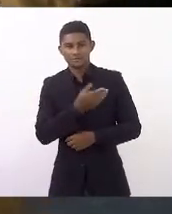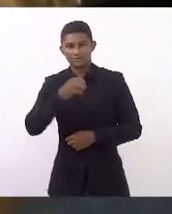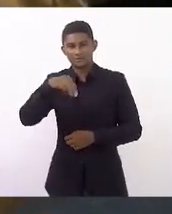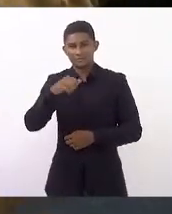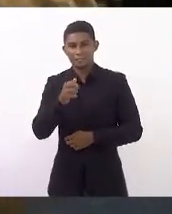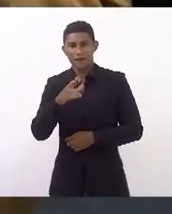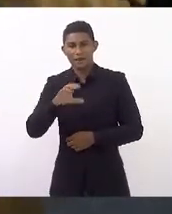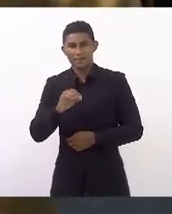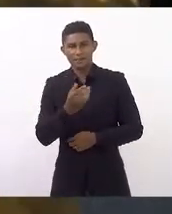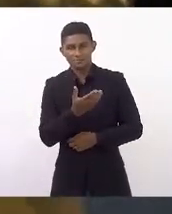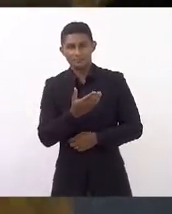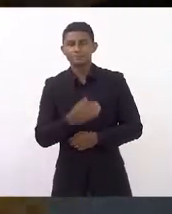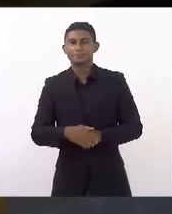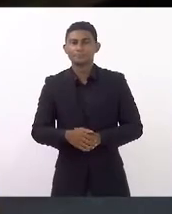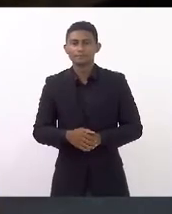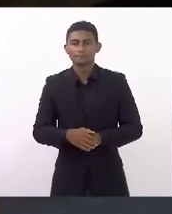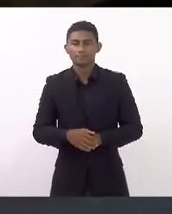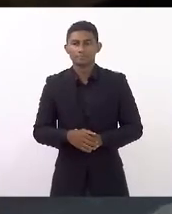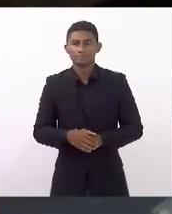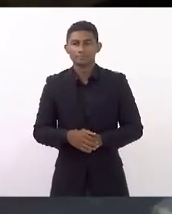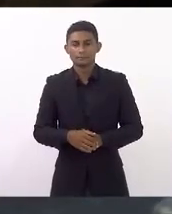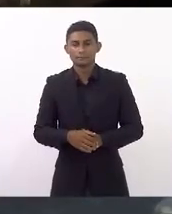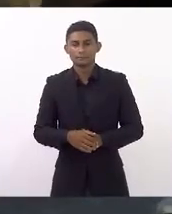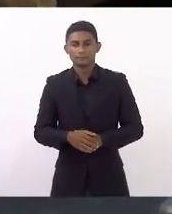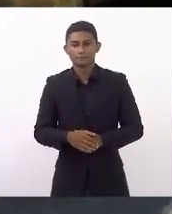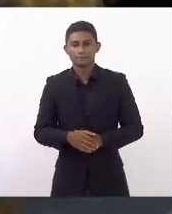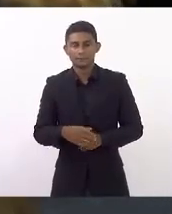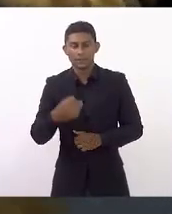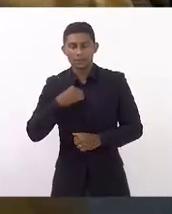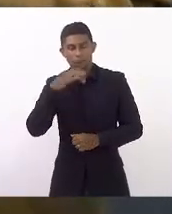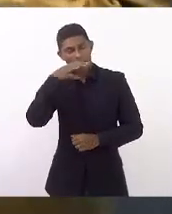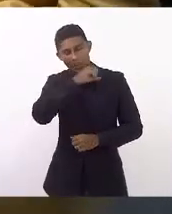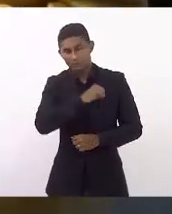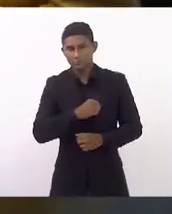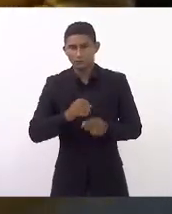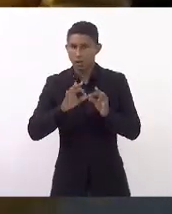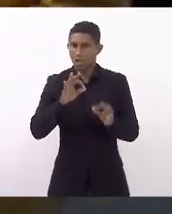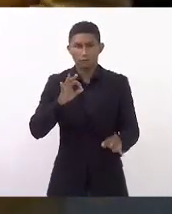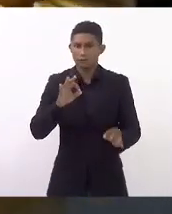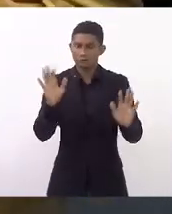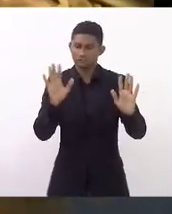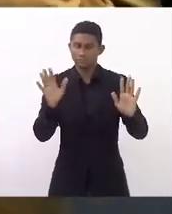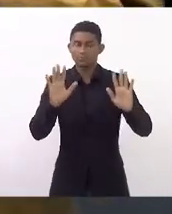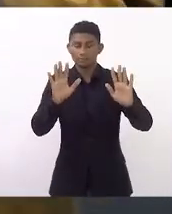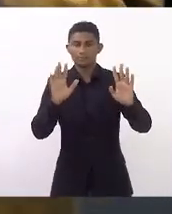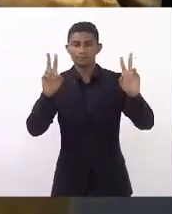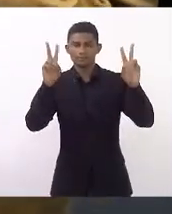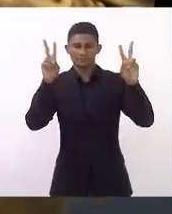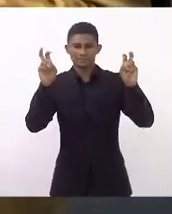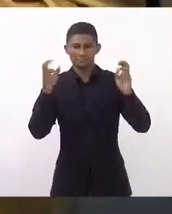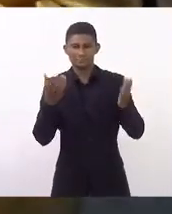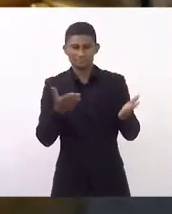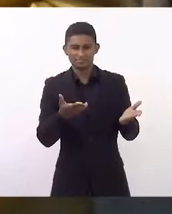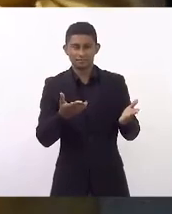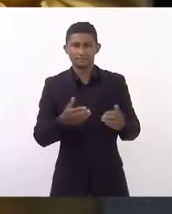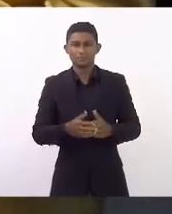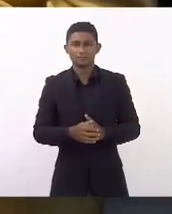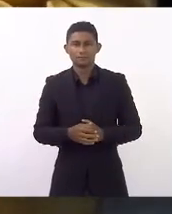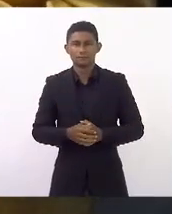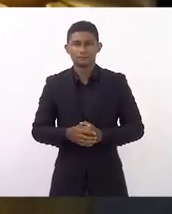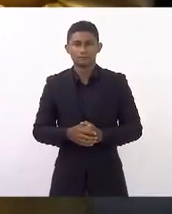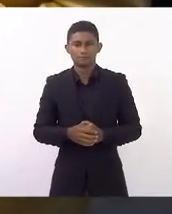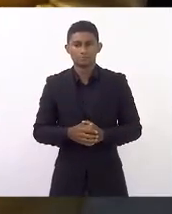Pacheco. Sobre o mesmo tema, já concluo para não me alongar, sobre o mesmo tema, Valdec, Serafini e